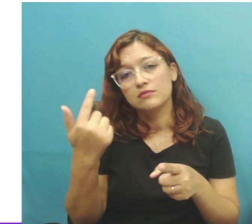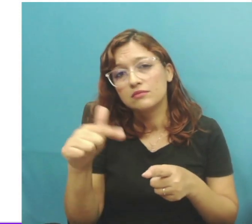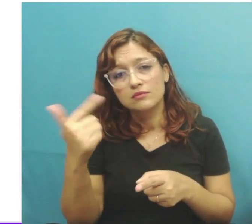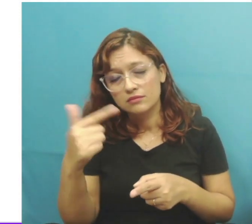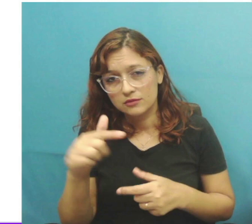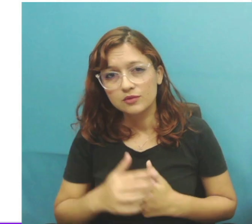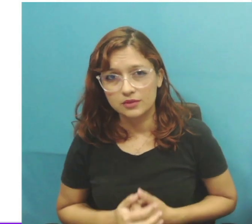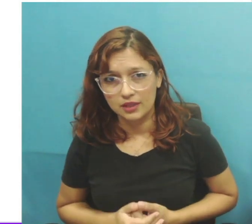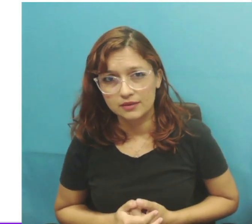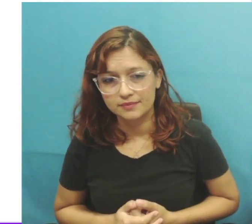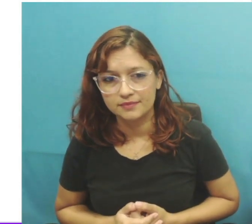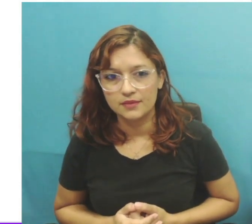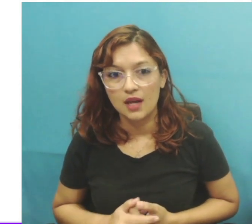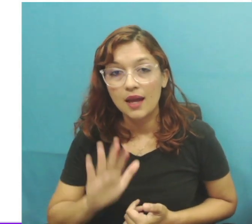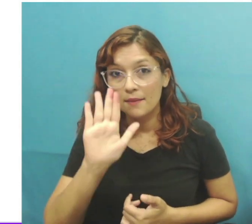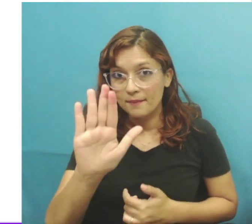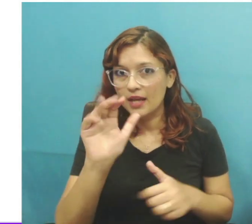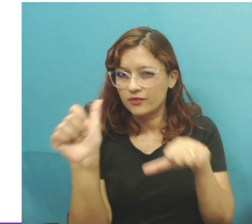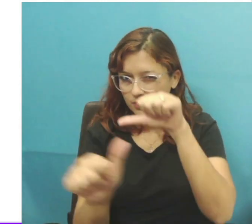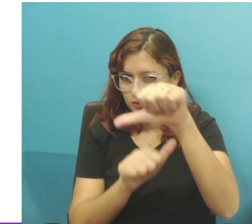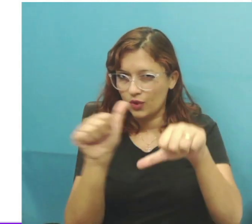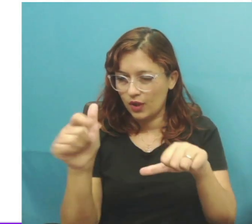preposição junto? Não tem.